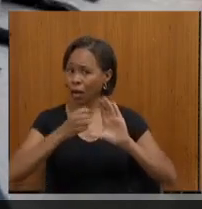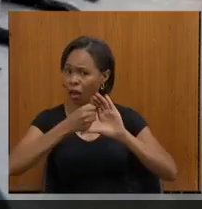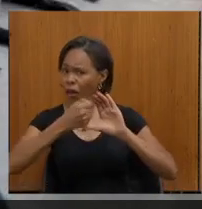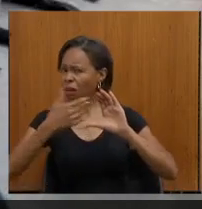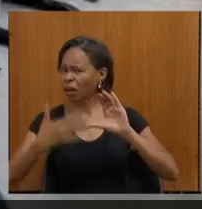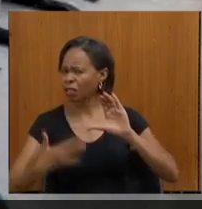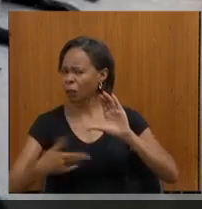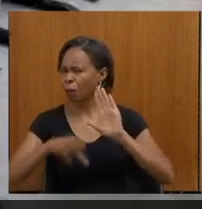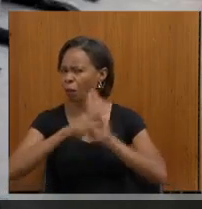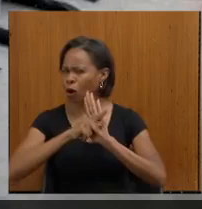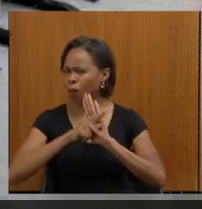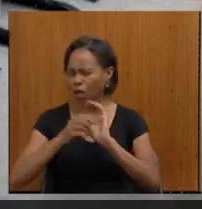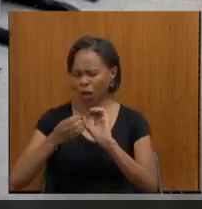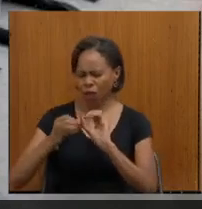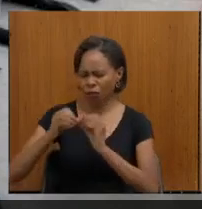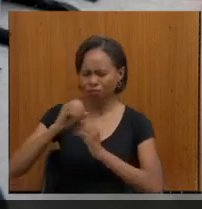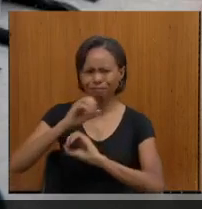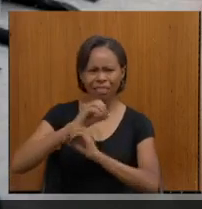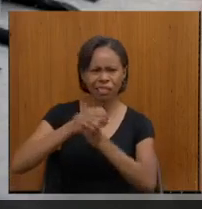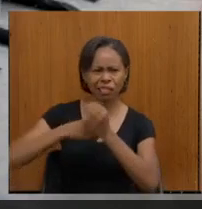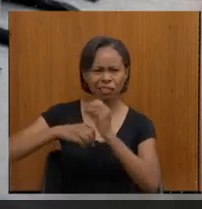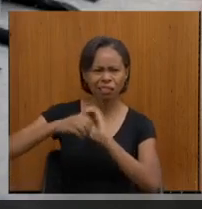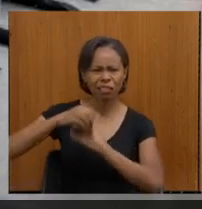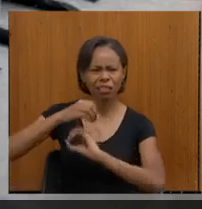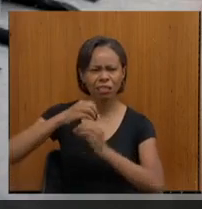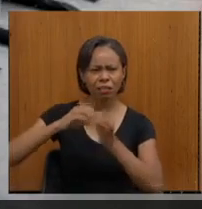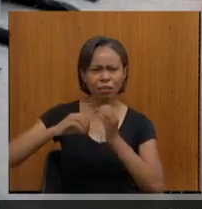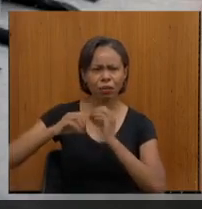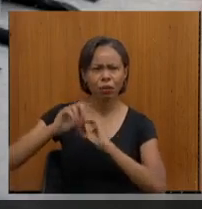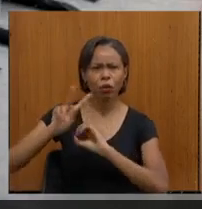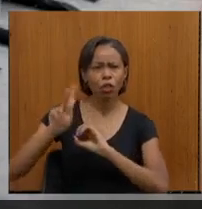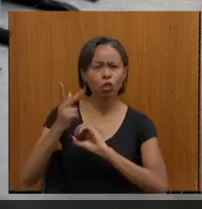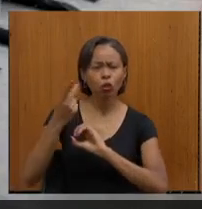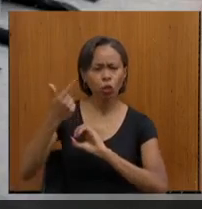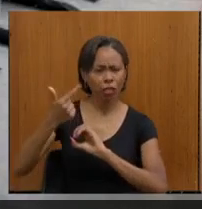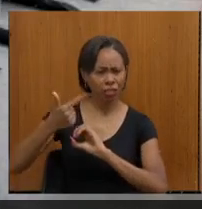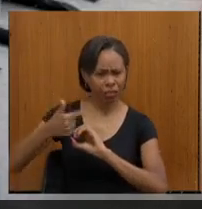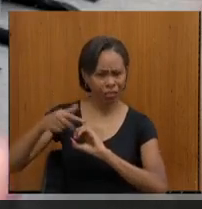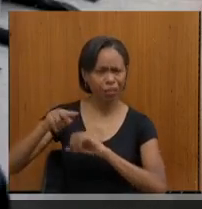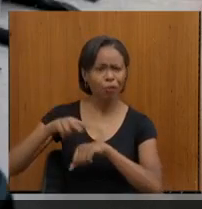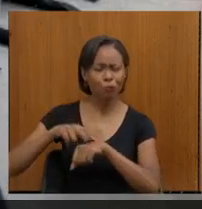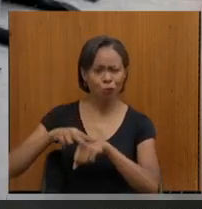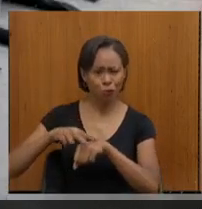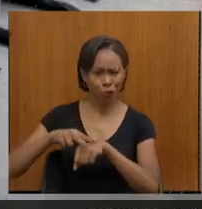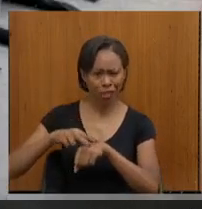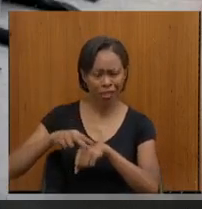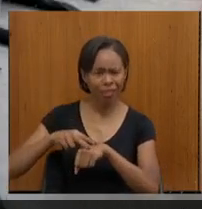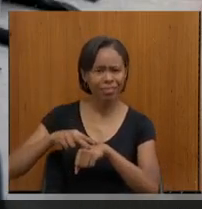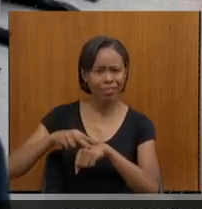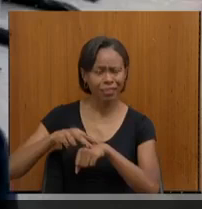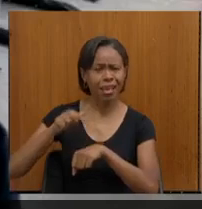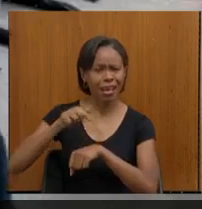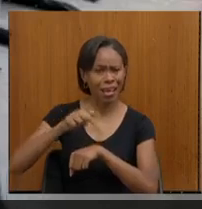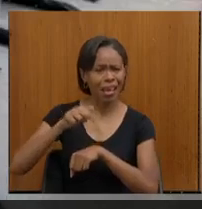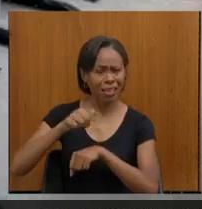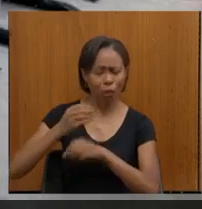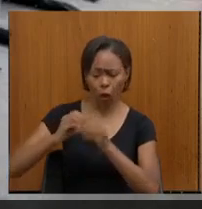mulher cuidado impor gente tem muito poderoso a tempo para fazer a síntese de